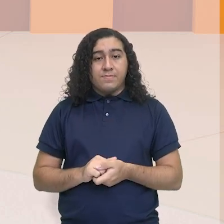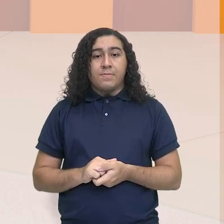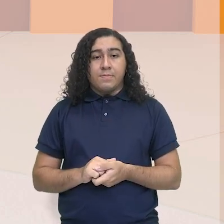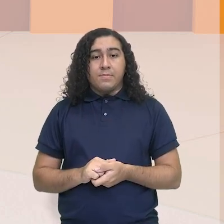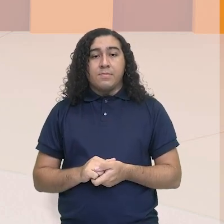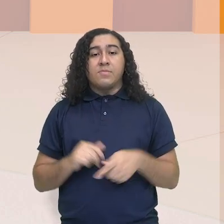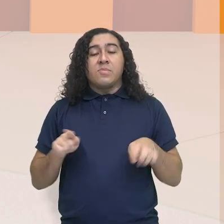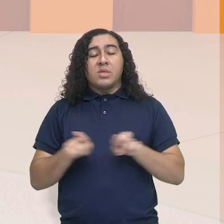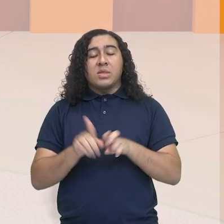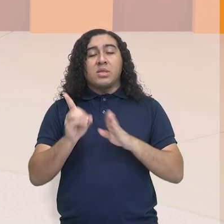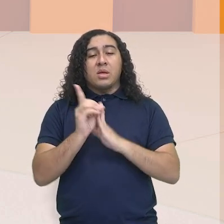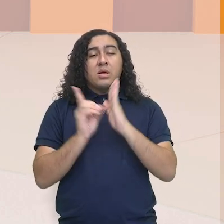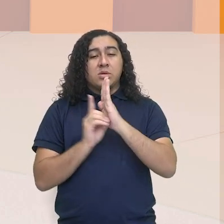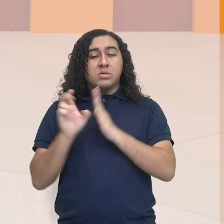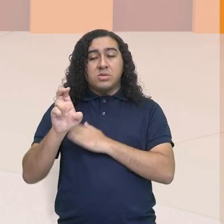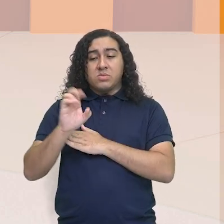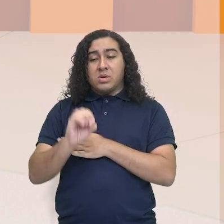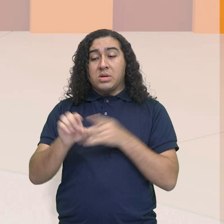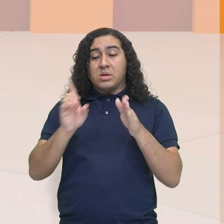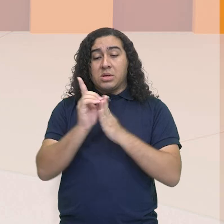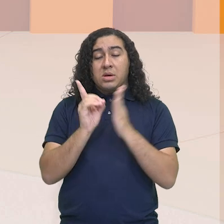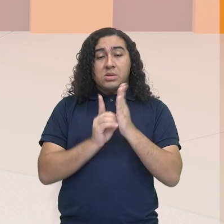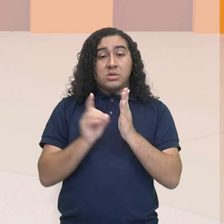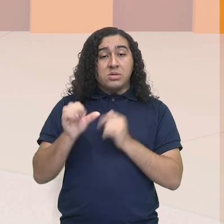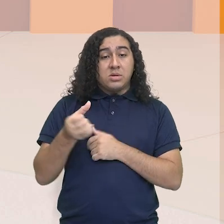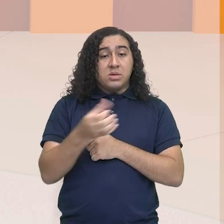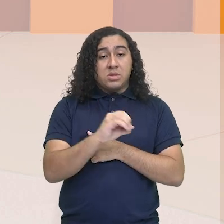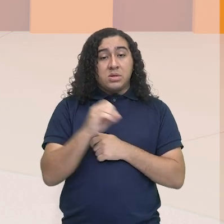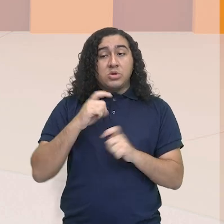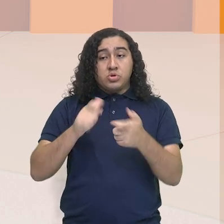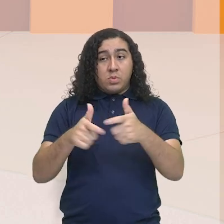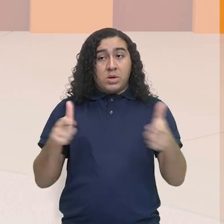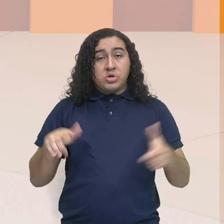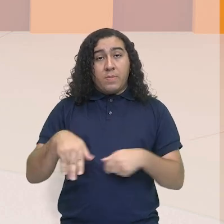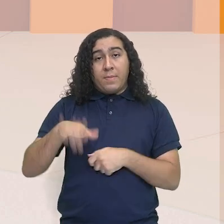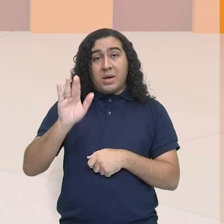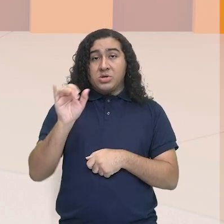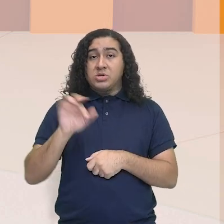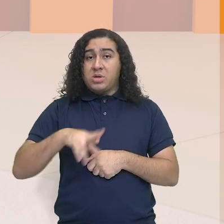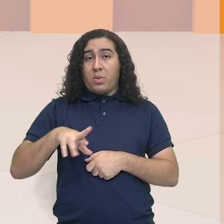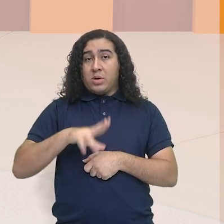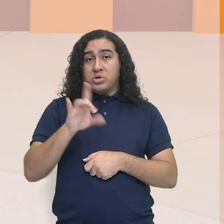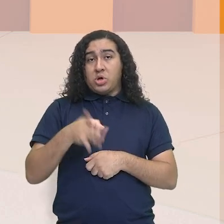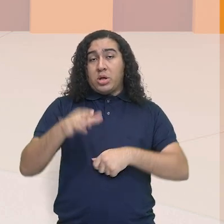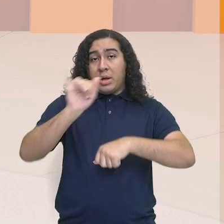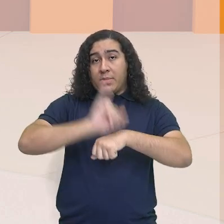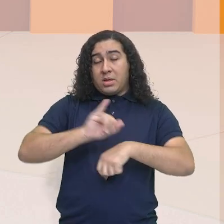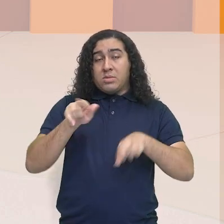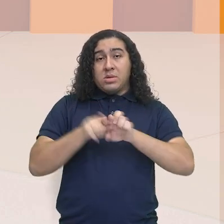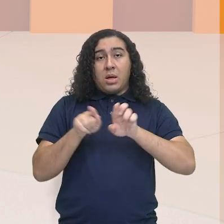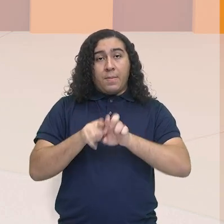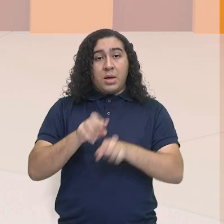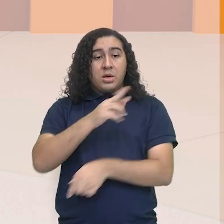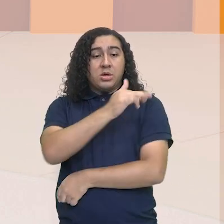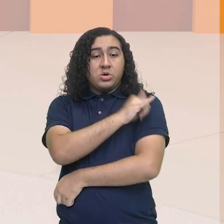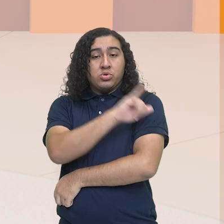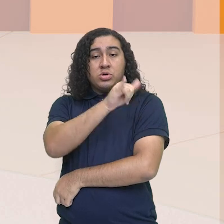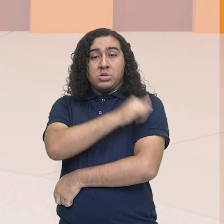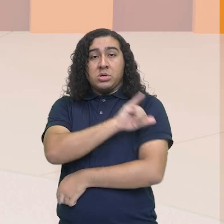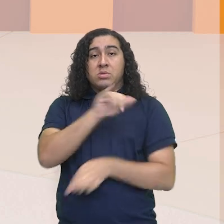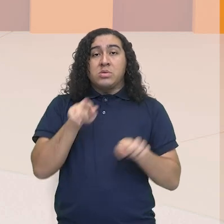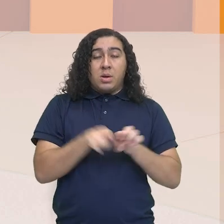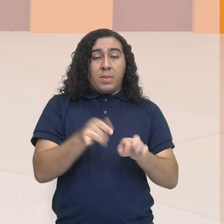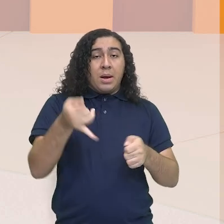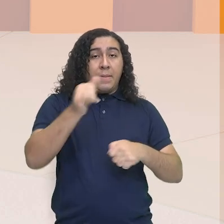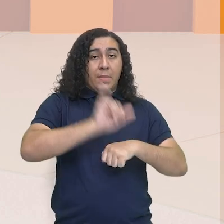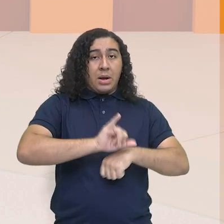década de 50, 60, isso expande muito mais, né? E não só em São Paulo. Rio de Janeiro, as cidades do sul, as capitais do